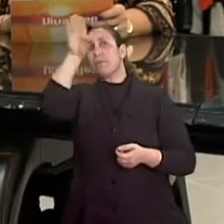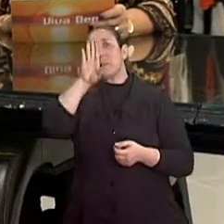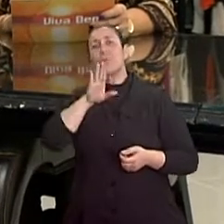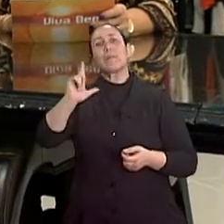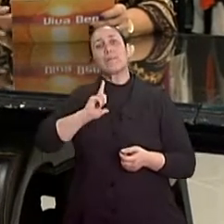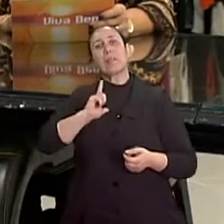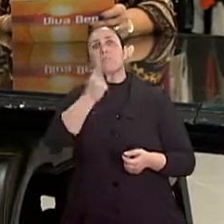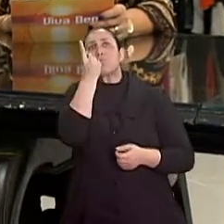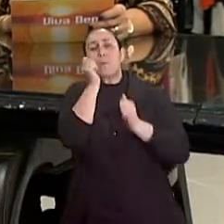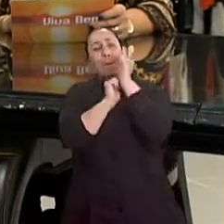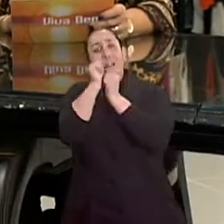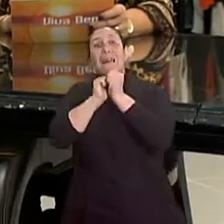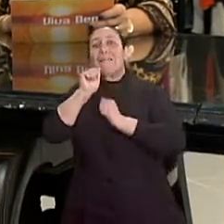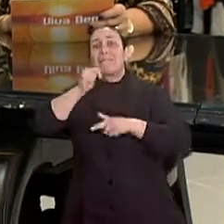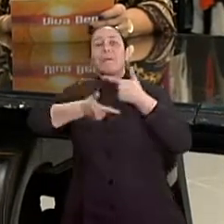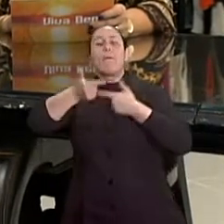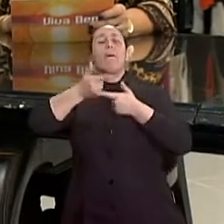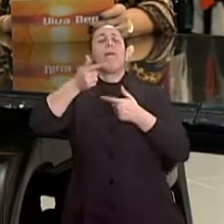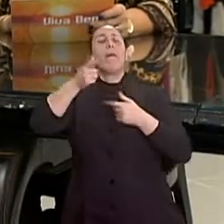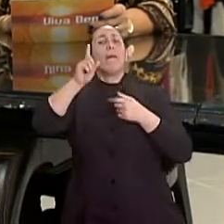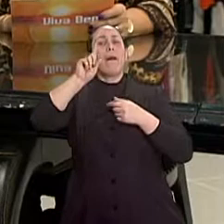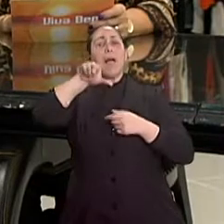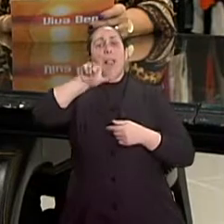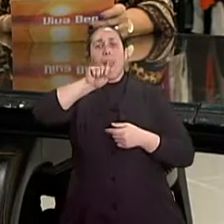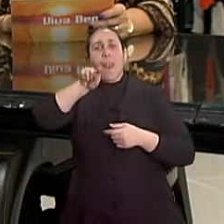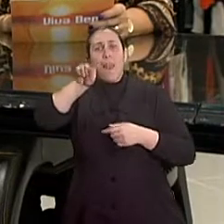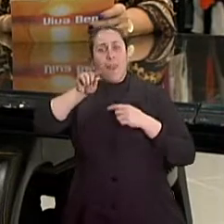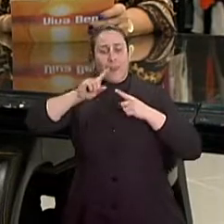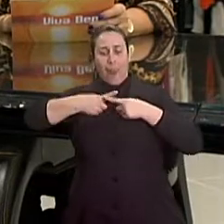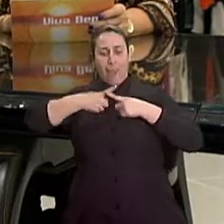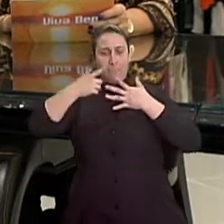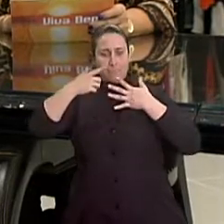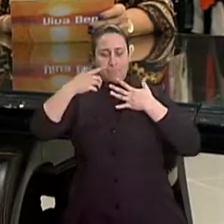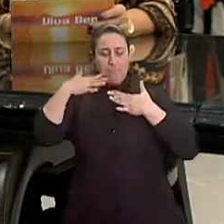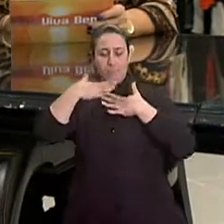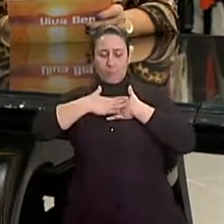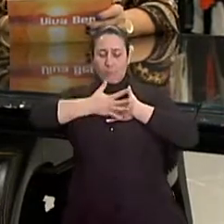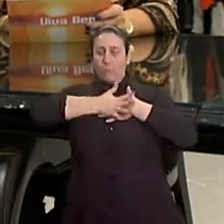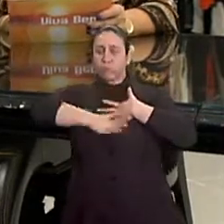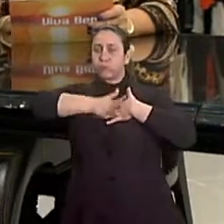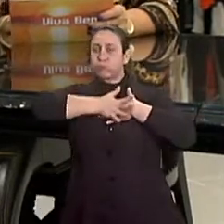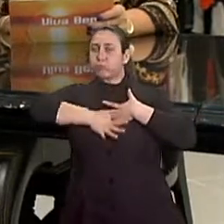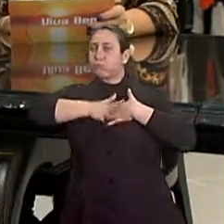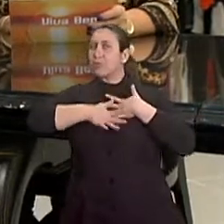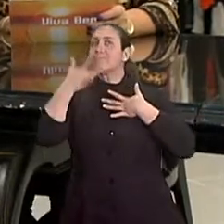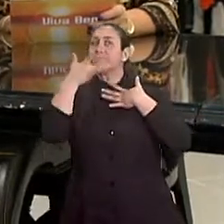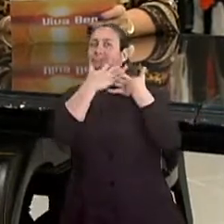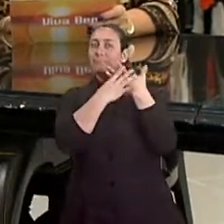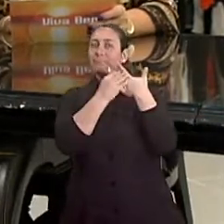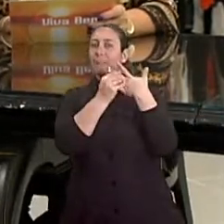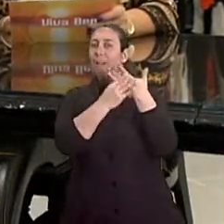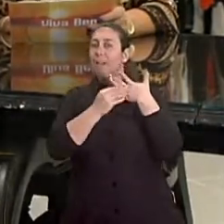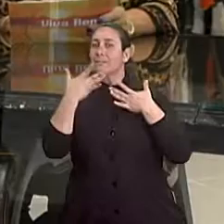ainda eu, como eu trabalhava para o Brasil inteiro, eu tenho um estoque de pura lã penteada maravilhoso. Que tu ainda que ainda usando. Eu claro, tenho. Então,